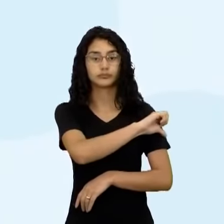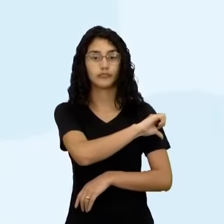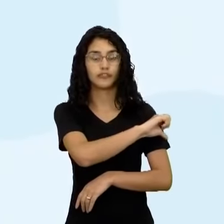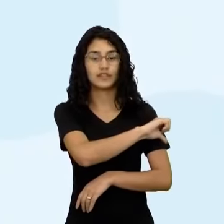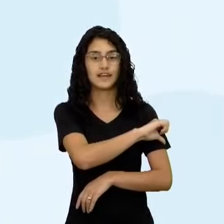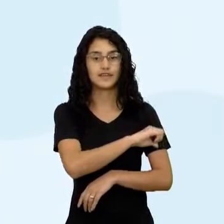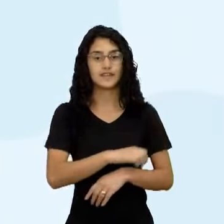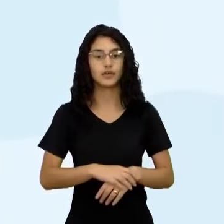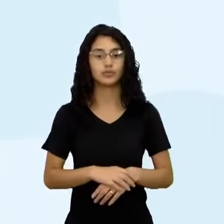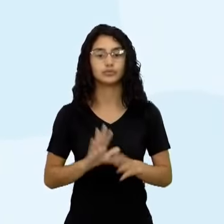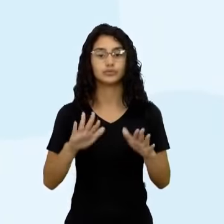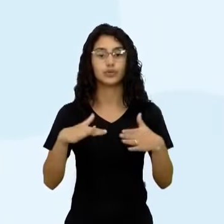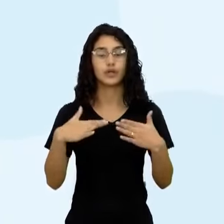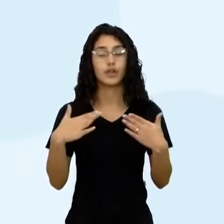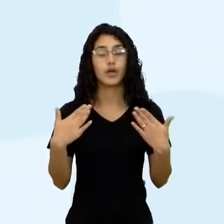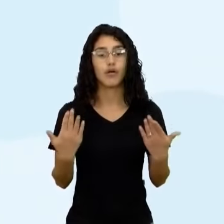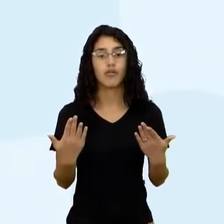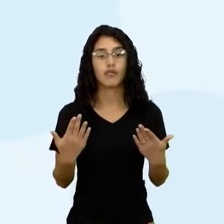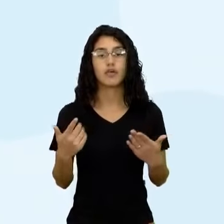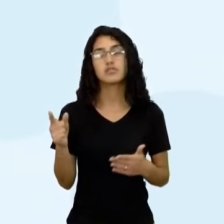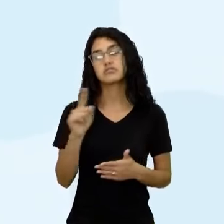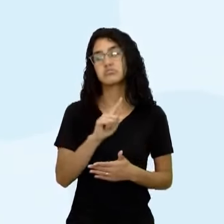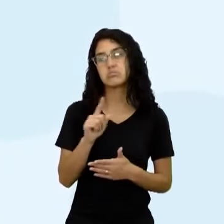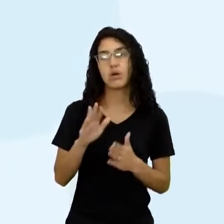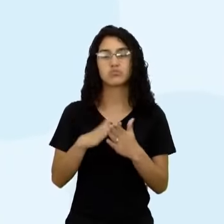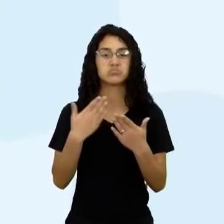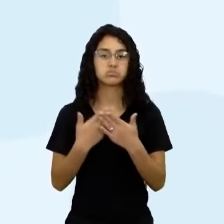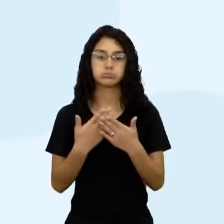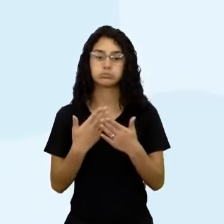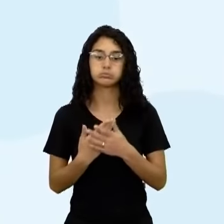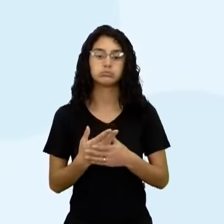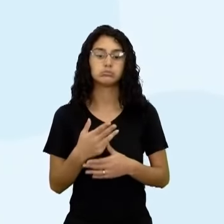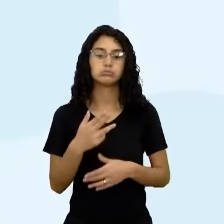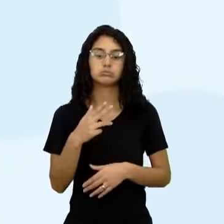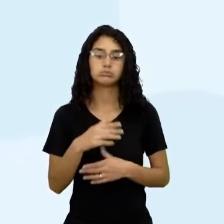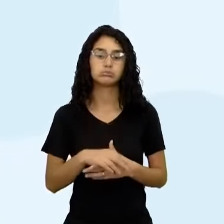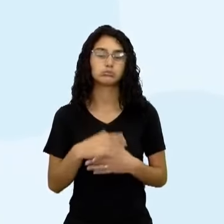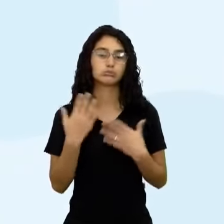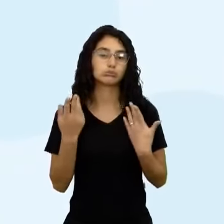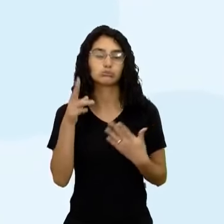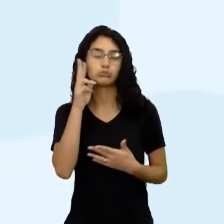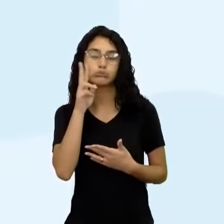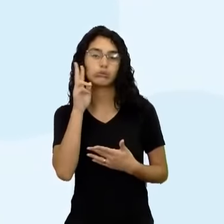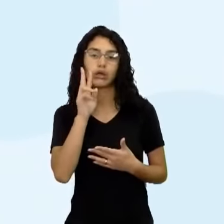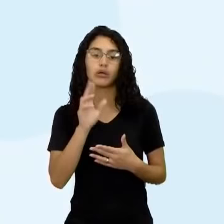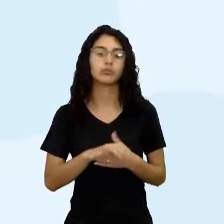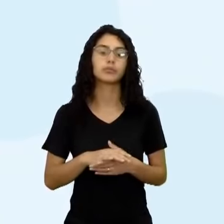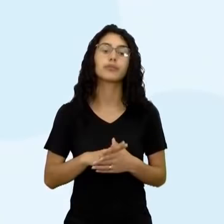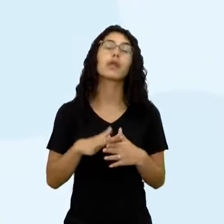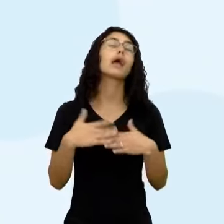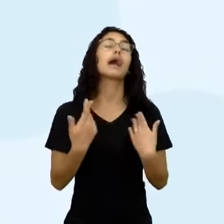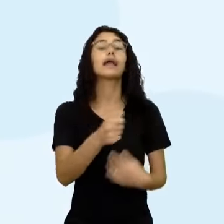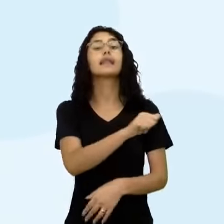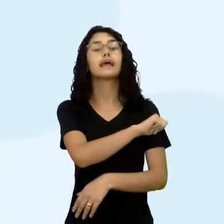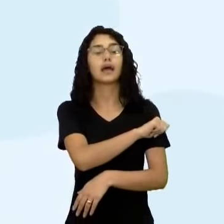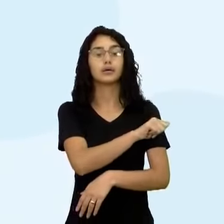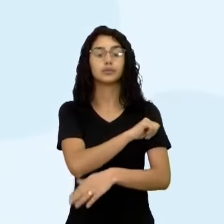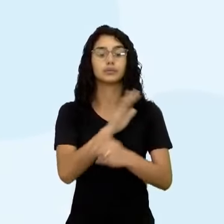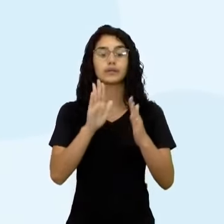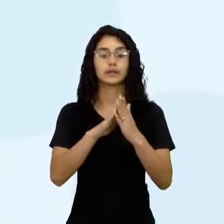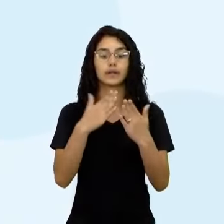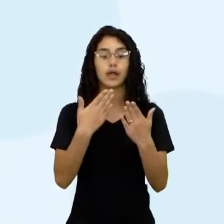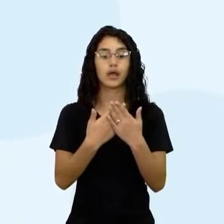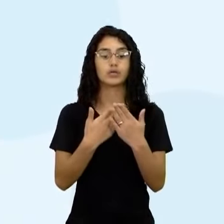talvez ela não seja estudante nesse ano não sei eu não verifiquei se a desse ano do ano passado mas O Estudante da Escola